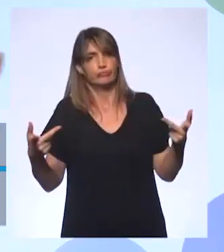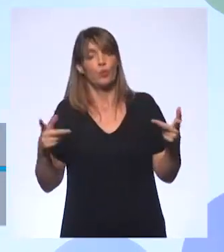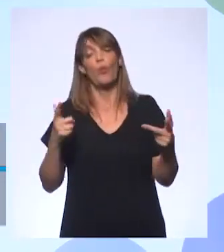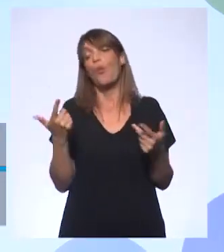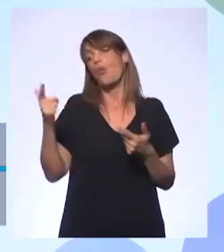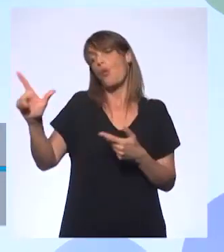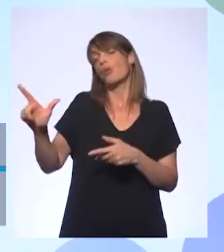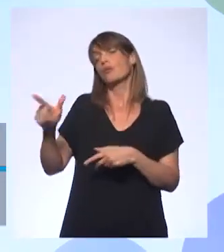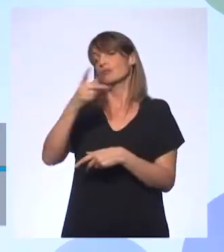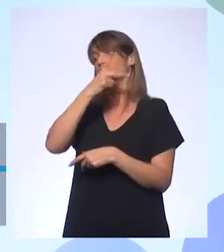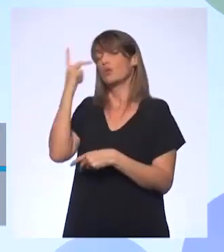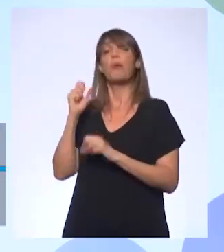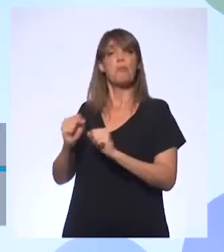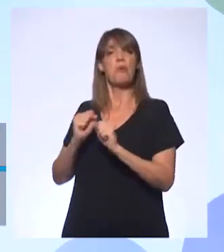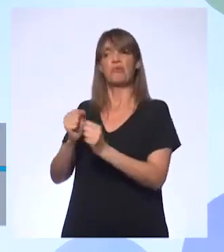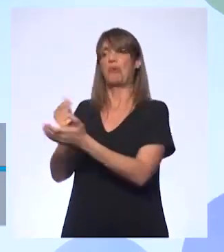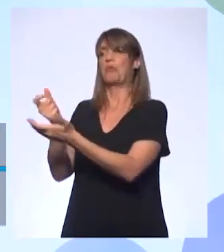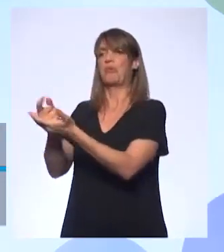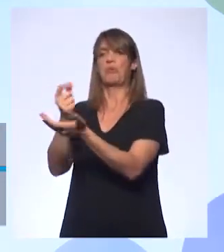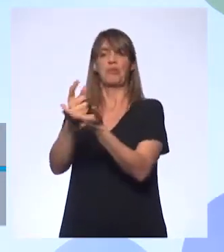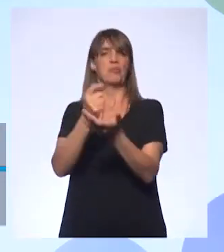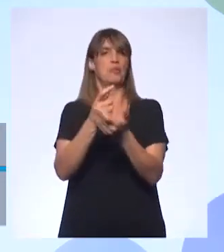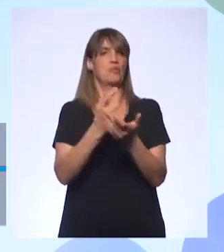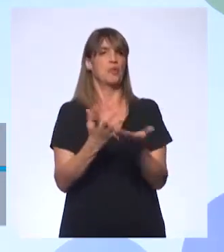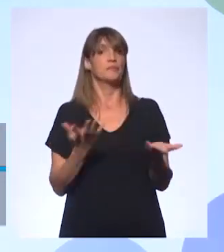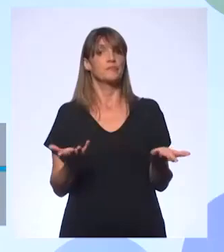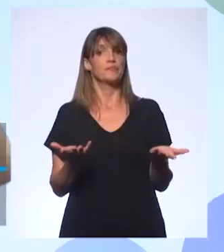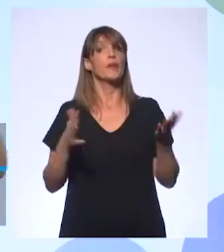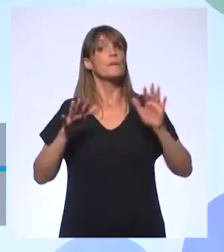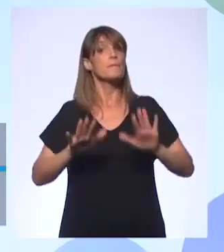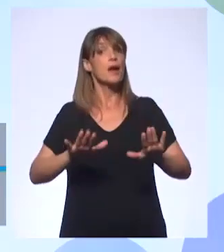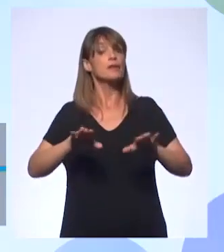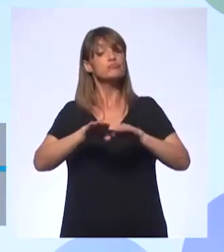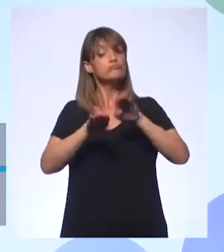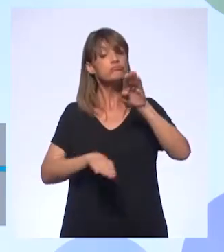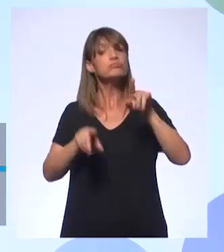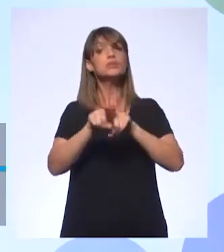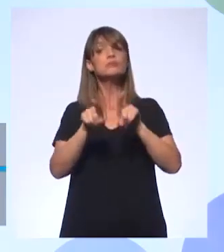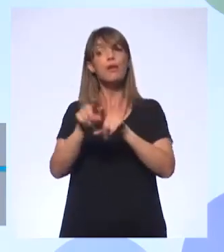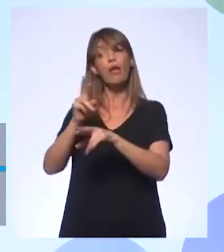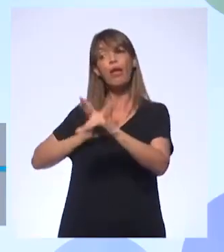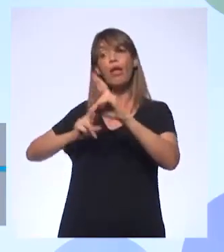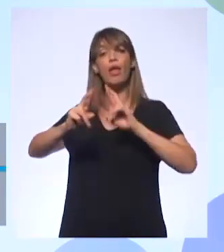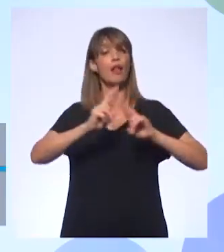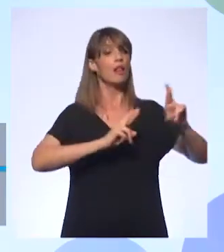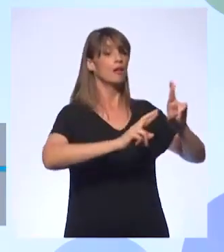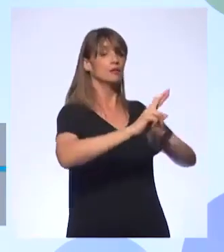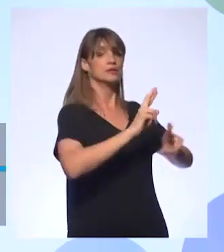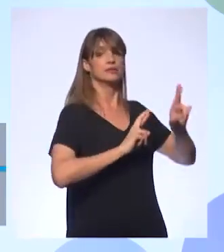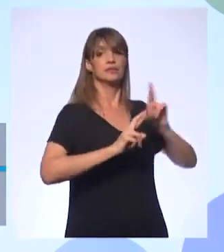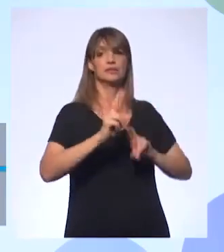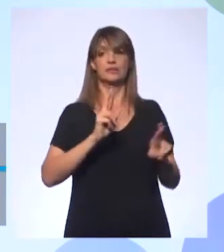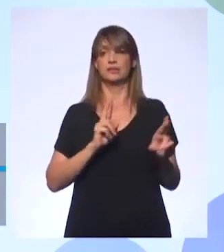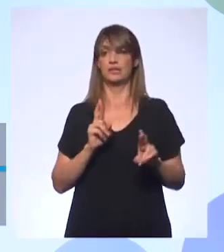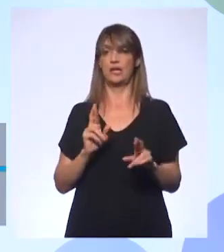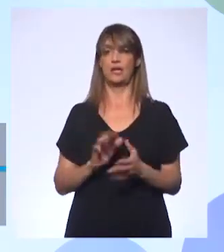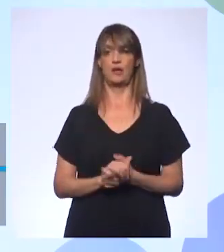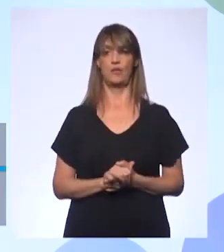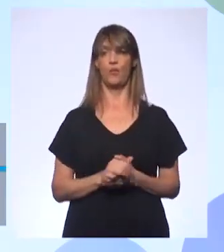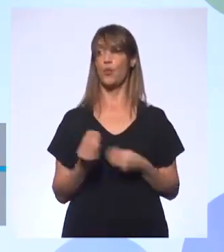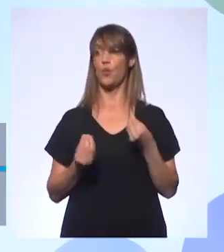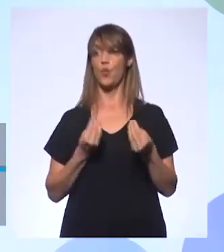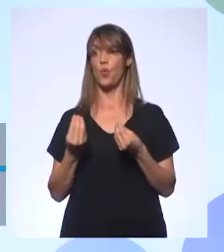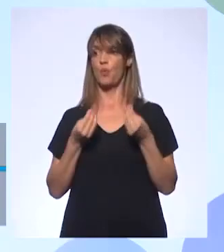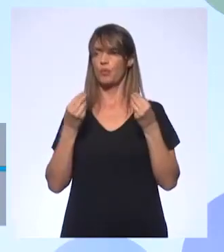acesso. Mas muitas vezes essa desigualdade também está nas nossas relações, em como as pessoas tratam a gente, o quanto a gente é ouvido, o quanto, né, a